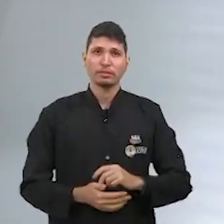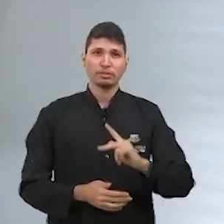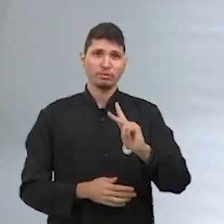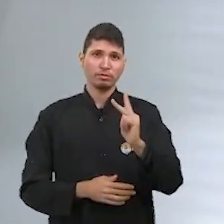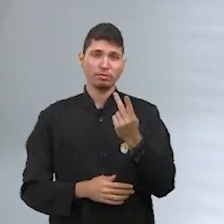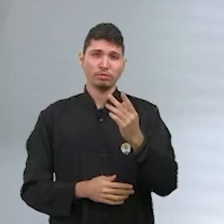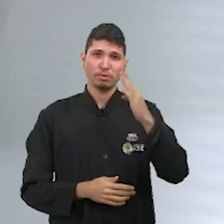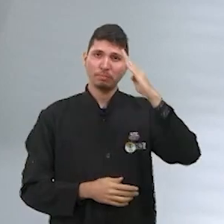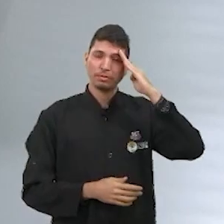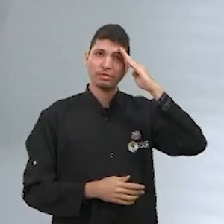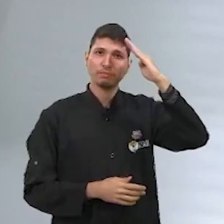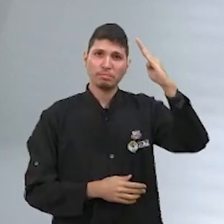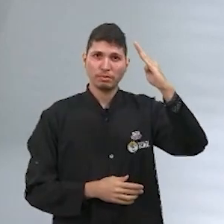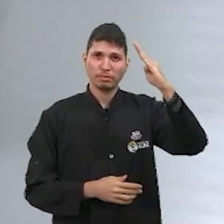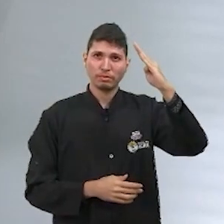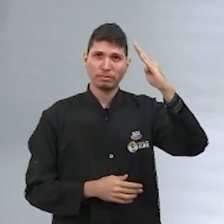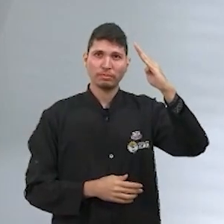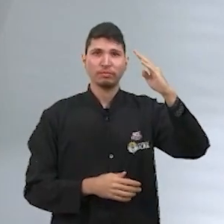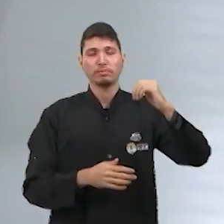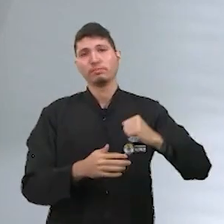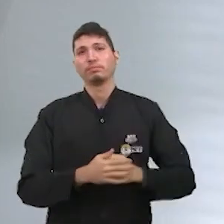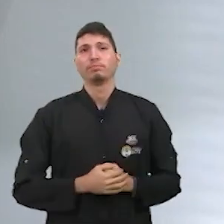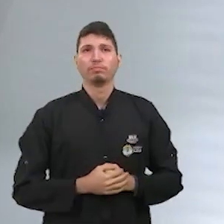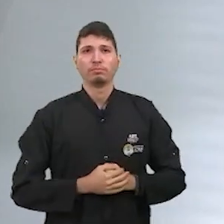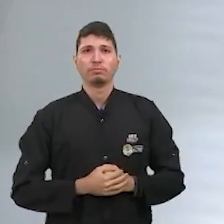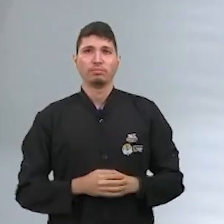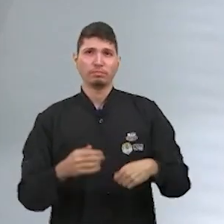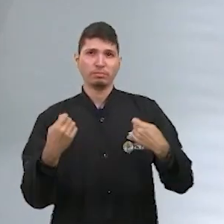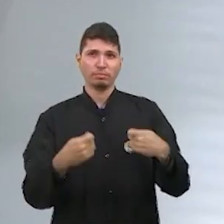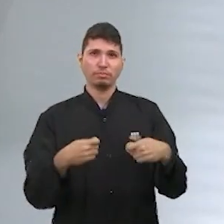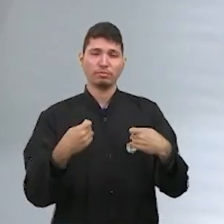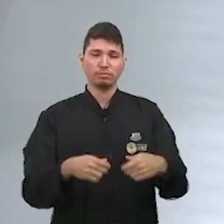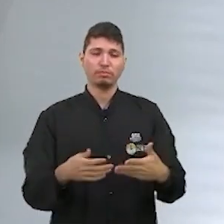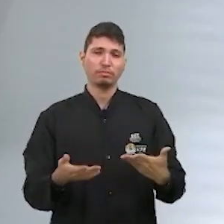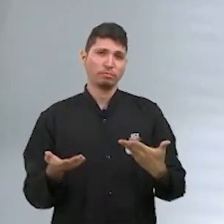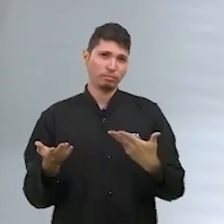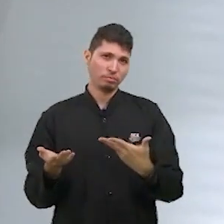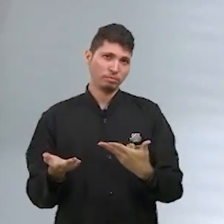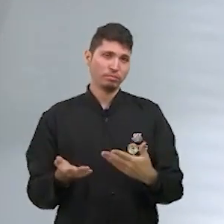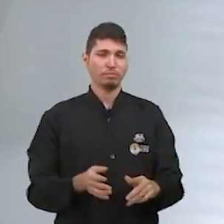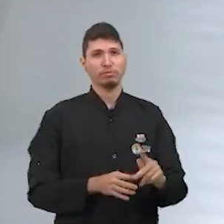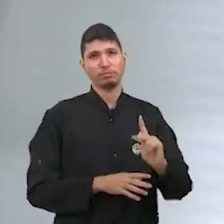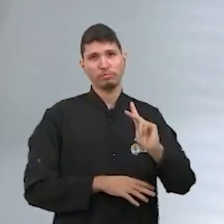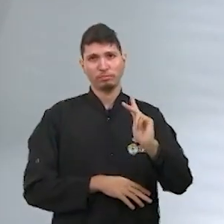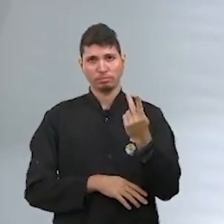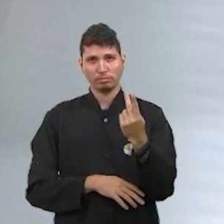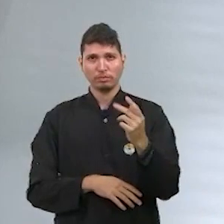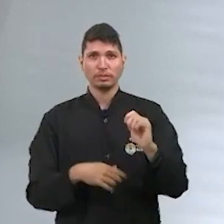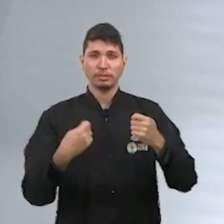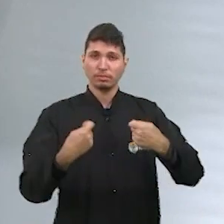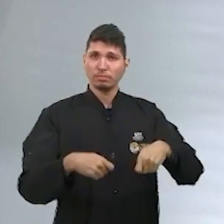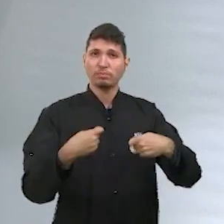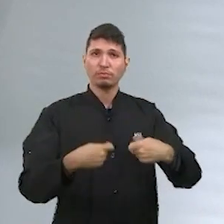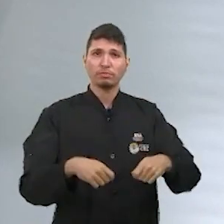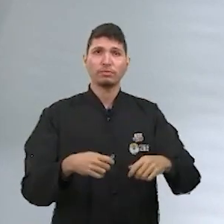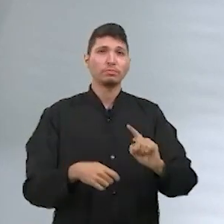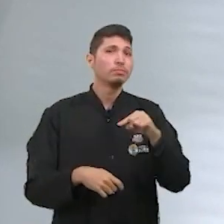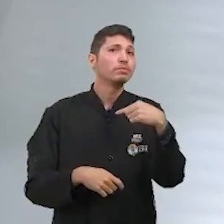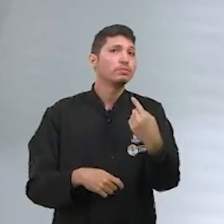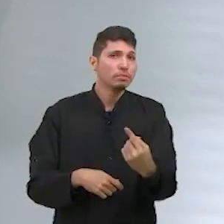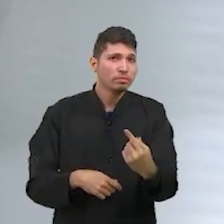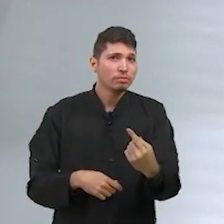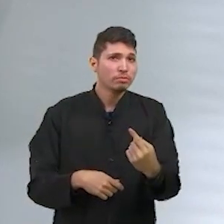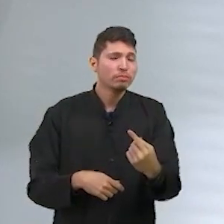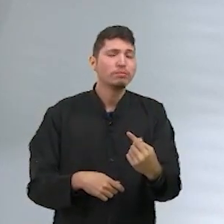de hidrogênio. O que eu preciso ter? Já tem o primeiro passo, que é o hidrogênio. Preciso ter agora o quê?